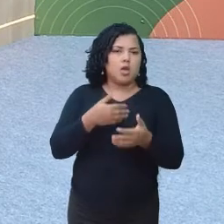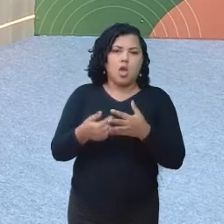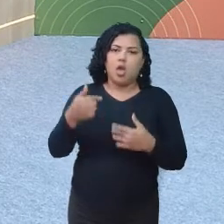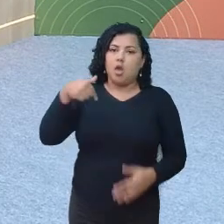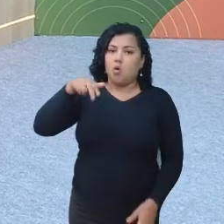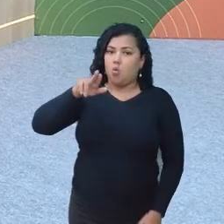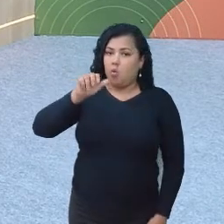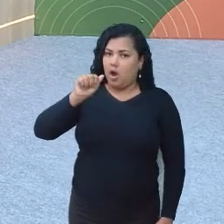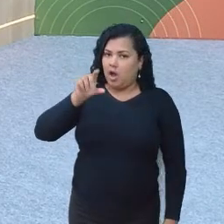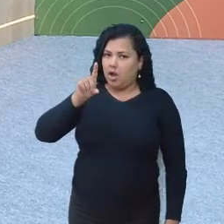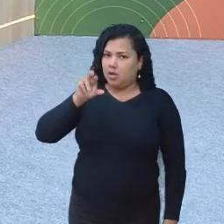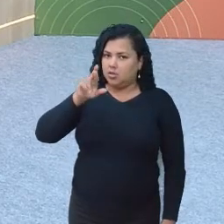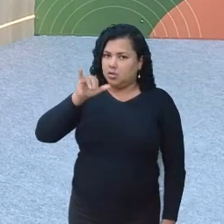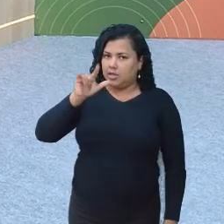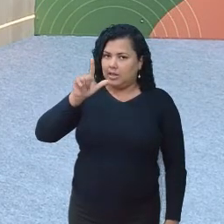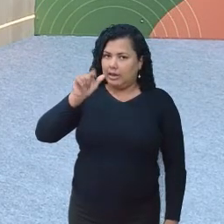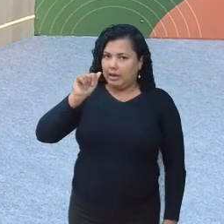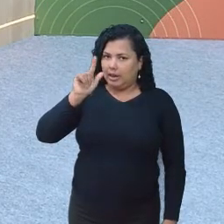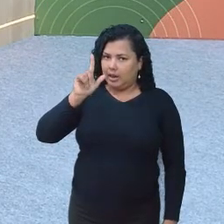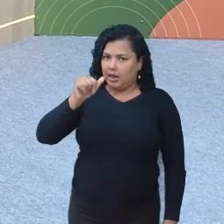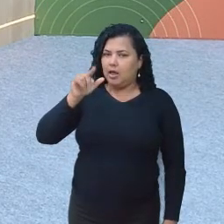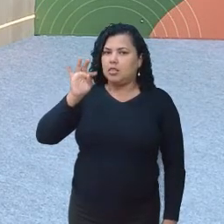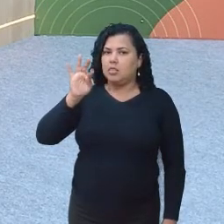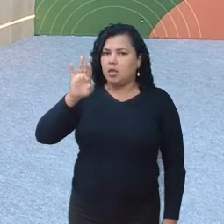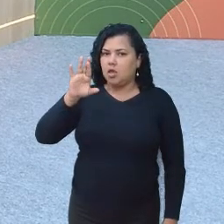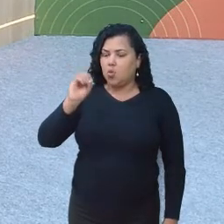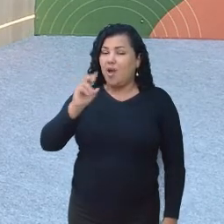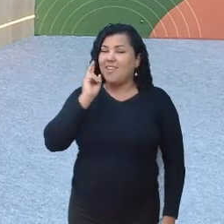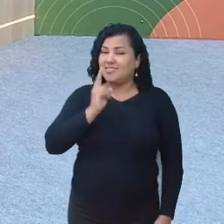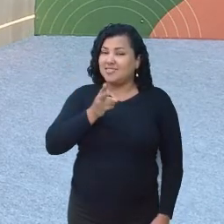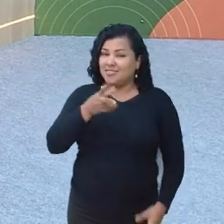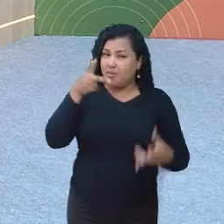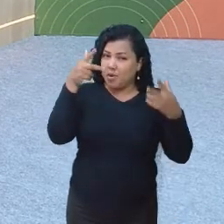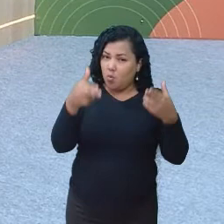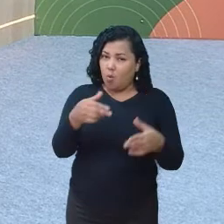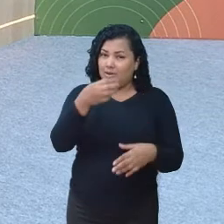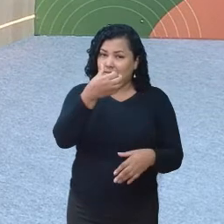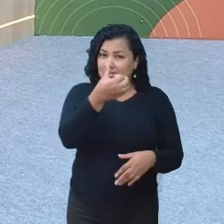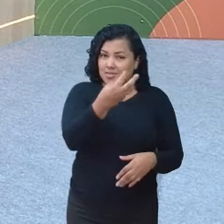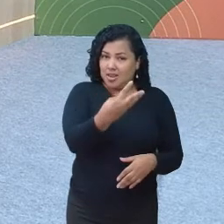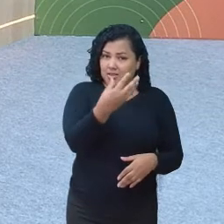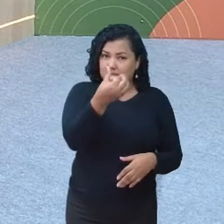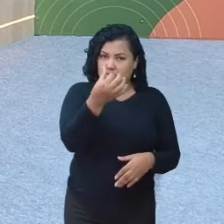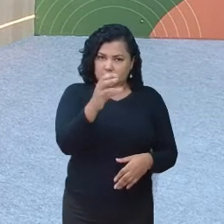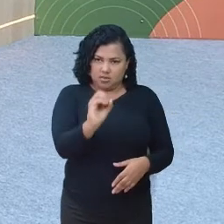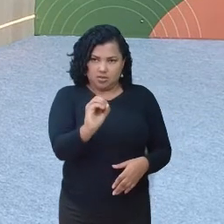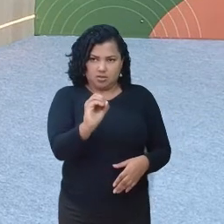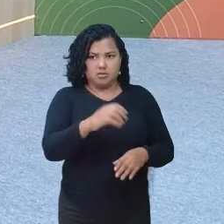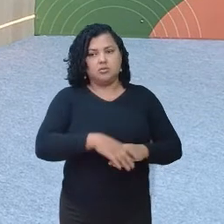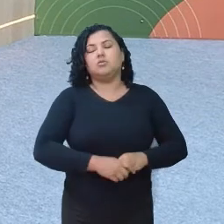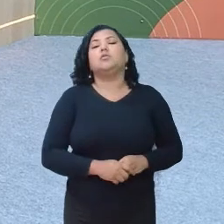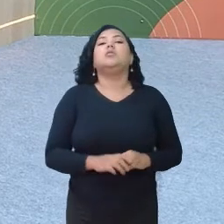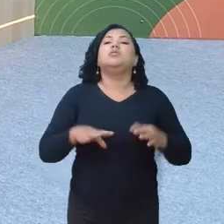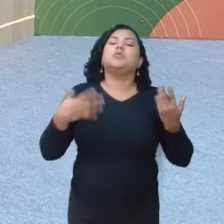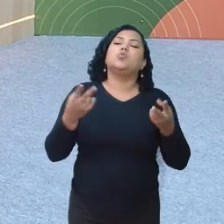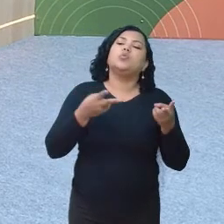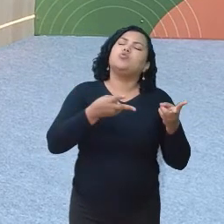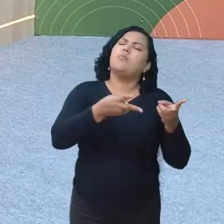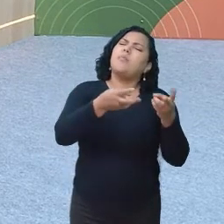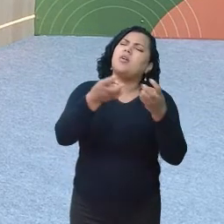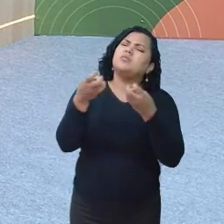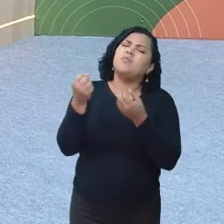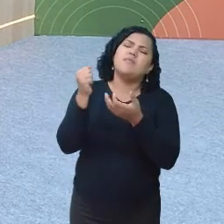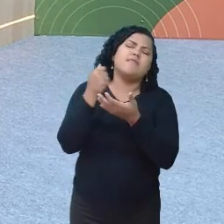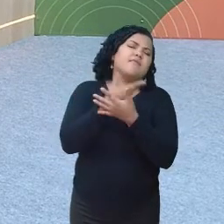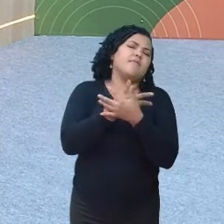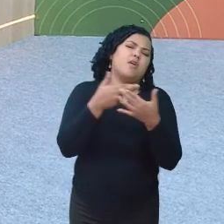sempre igual a 360, tá certo? Então, isso daí vai fazer com que a gente consiga perceber, muitas